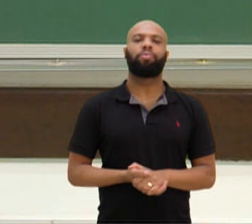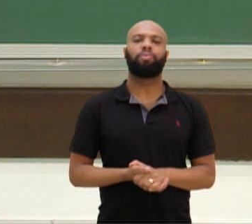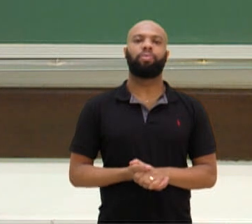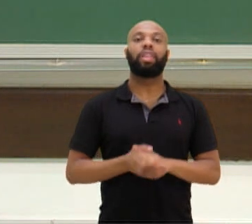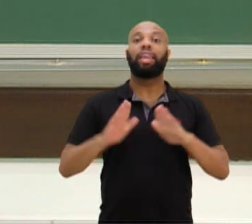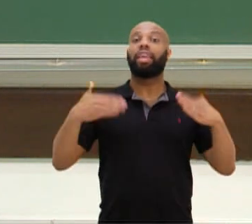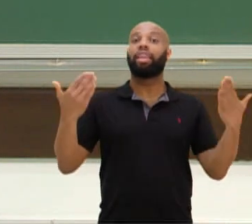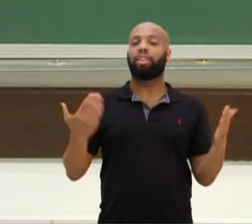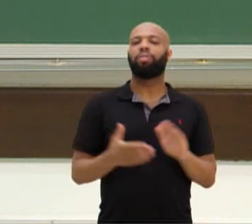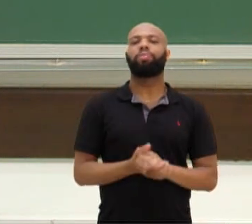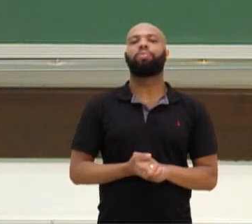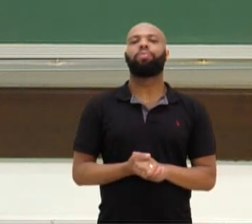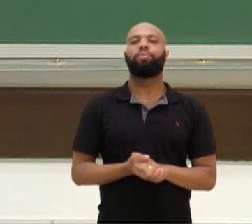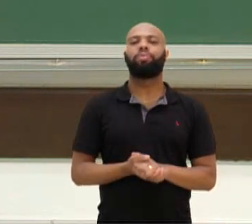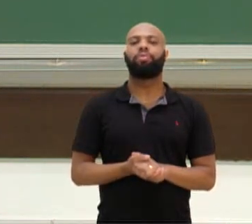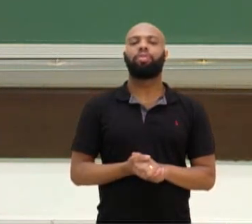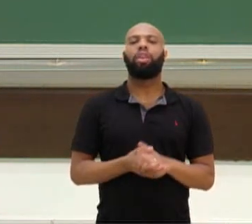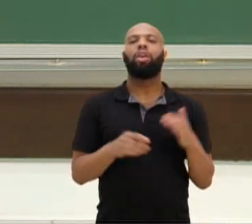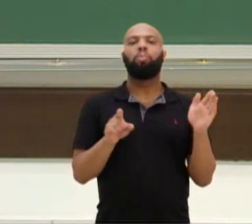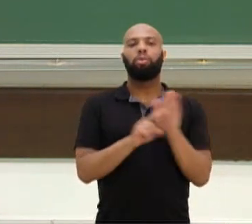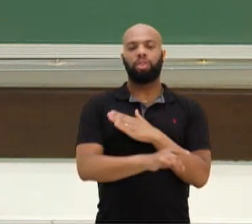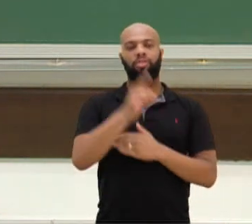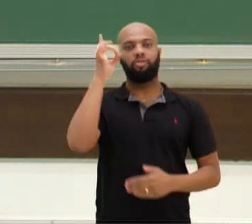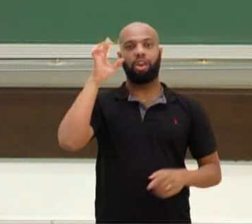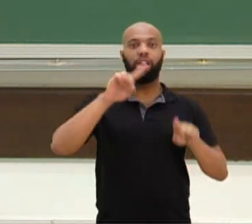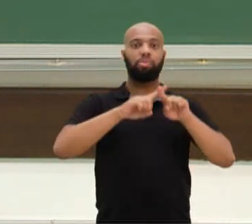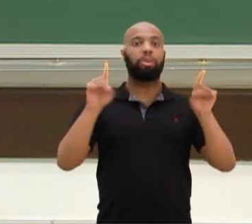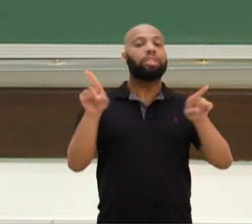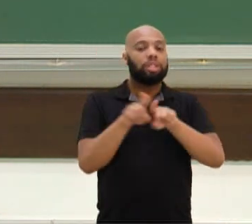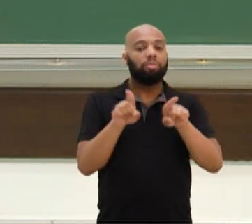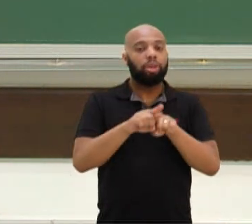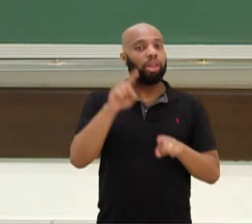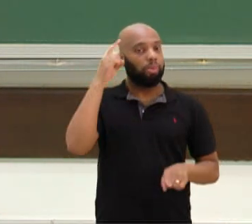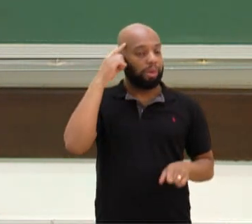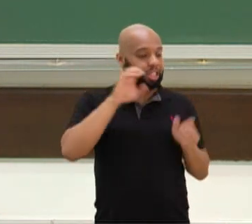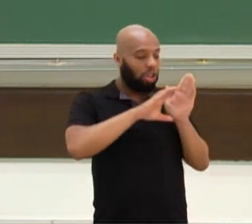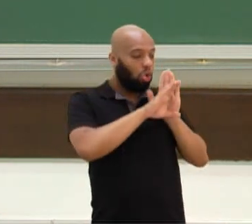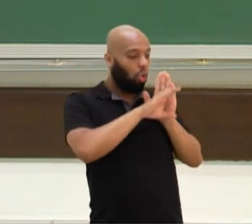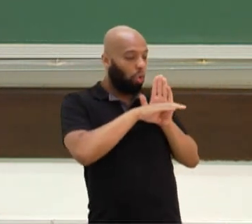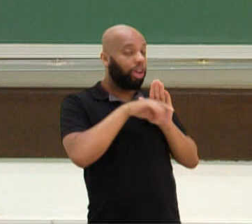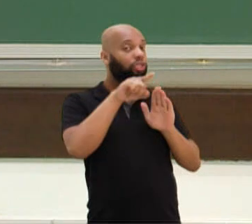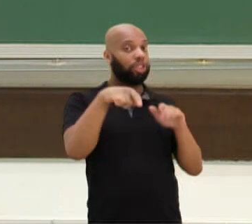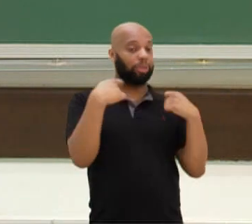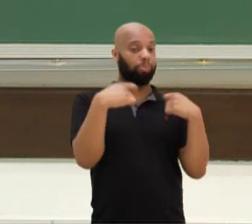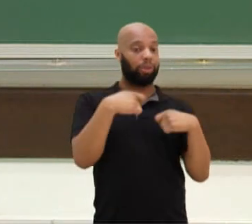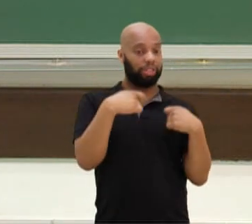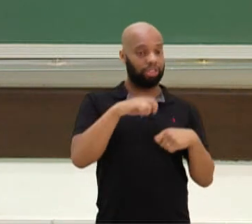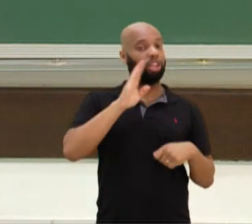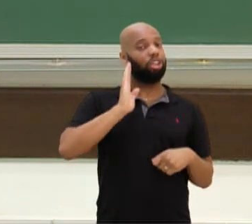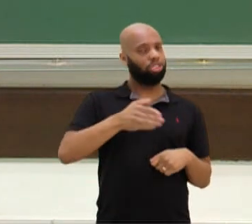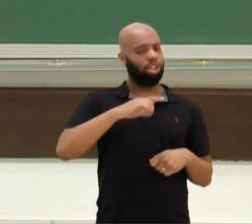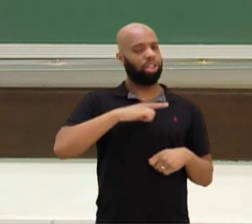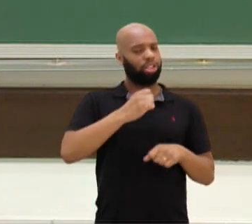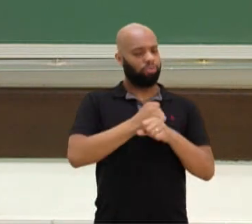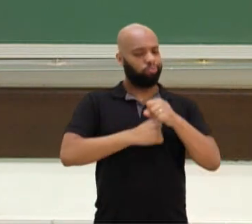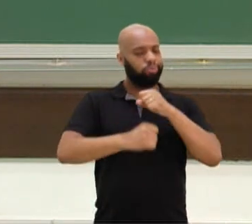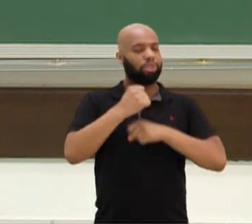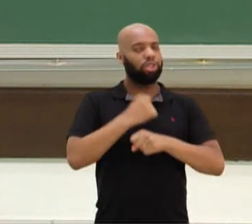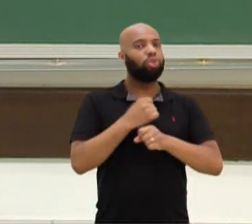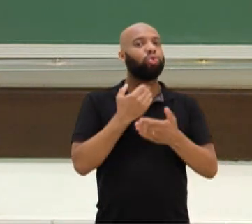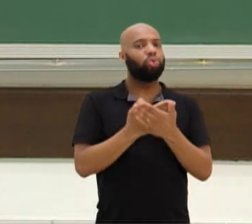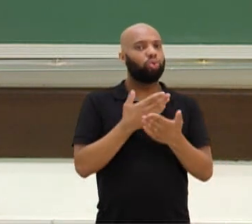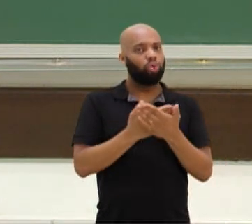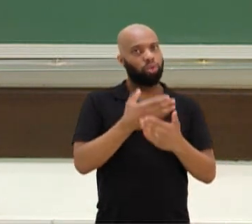E aí, gente? Questão tranquila, mas que também te faz pensar em conceitos que você deve ter aprendido ano passado e que às vezes a gente vai deixando e esquece,